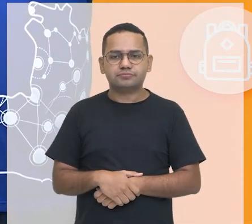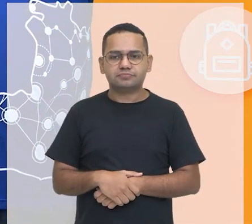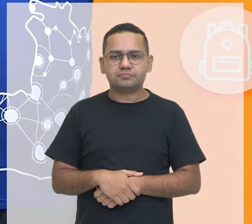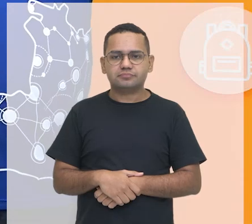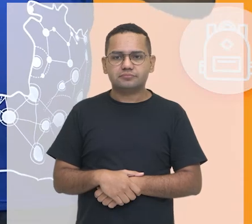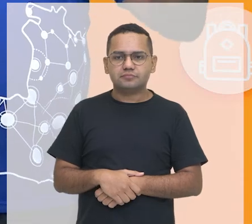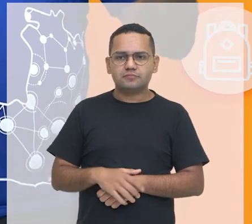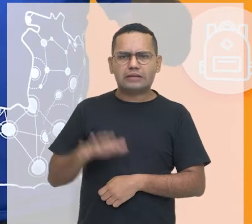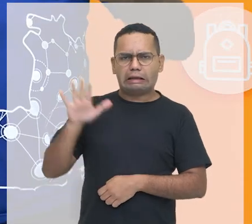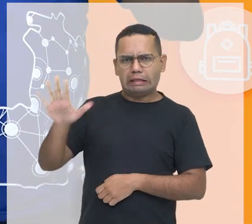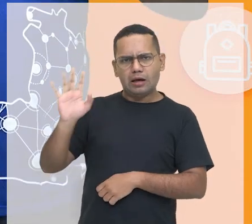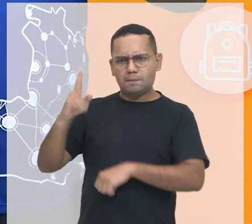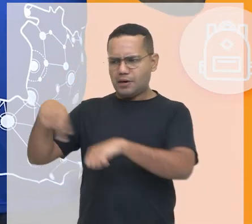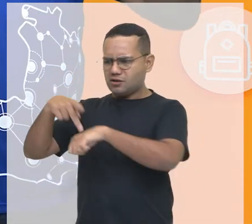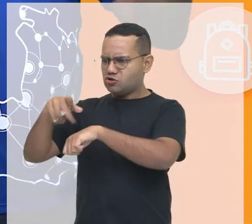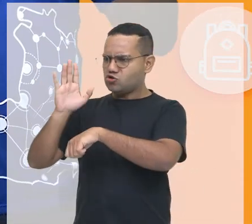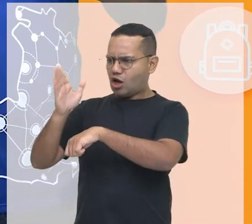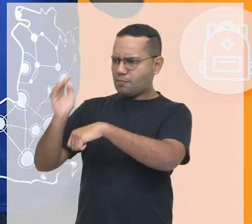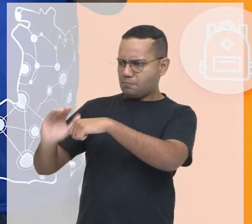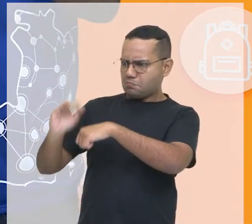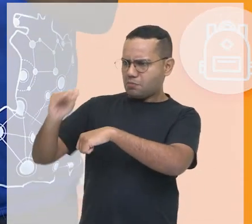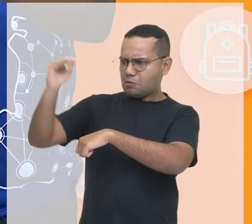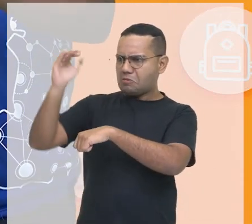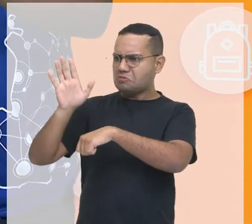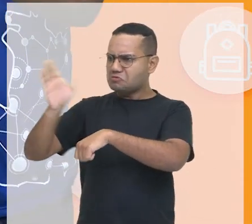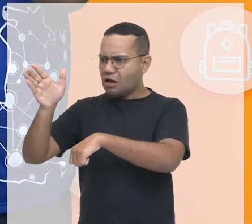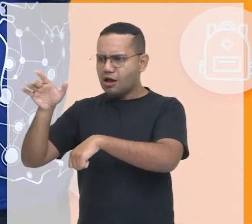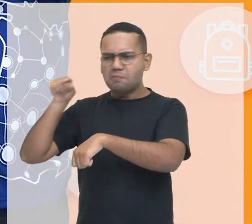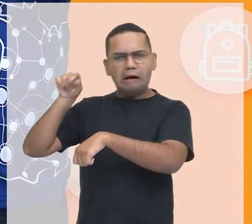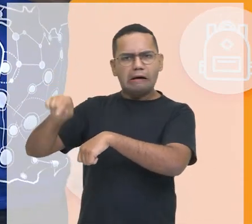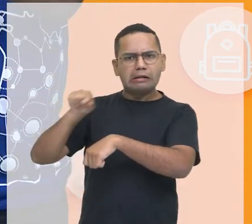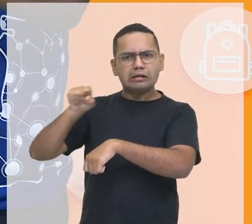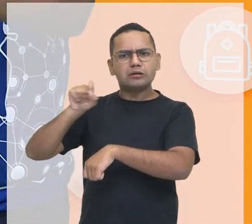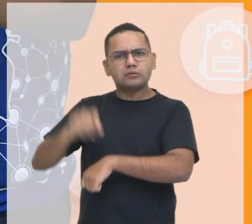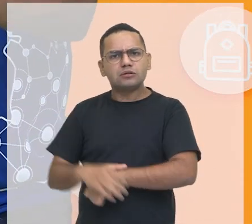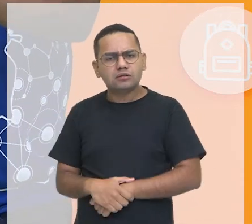pensa, país de primeiro mundo, uma superpotência, mas lá dentro também tem